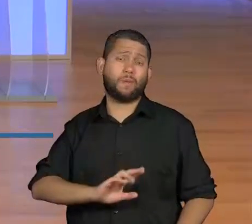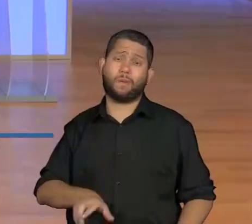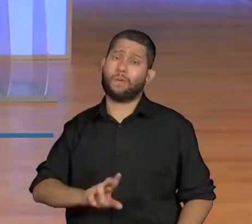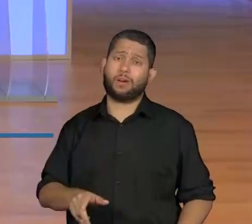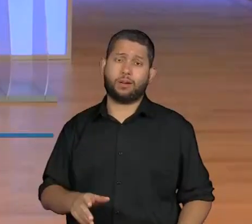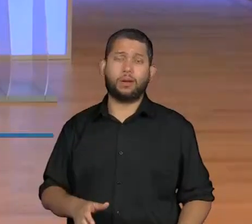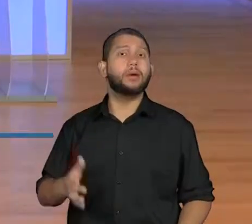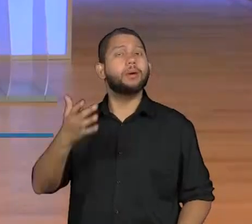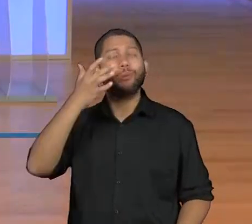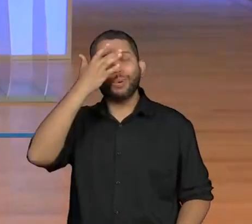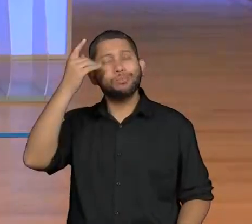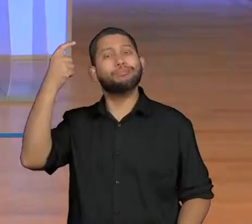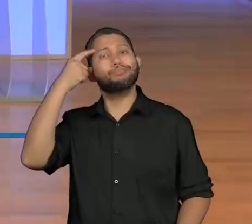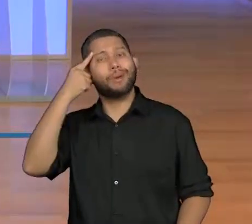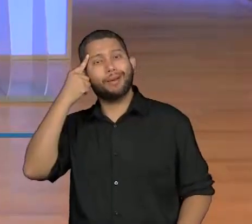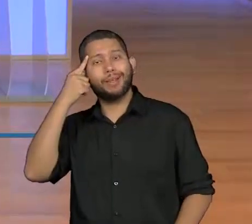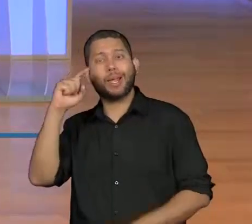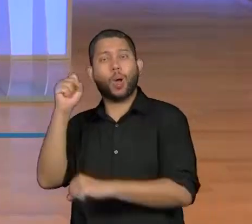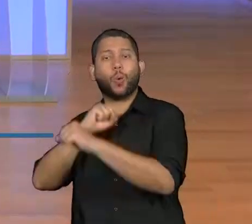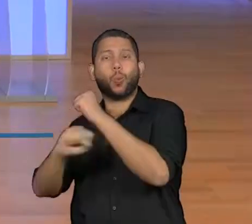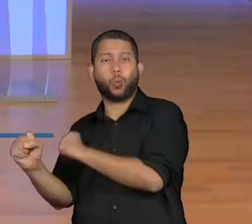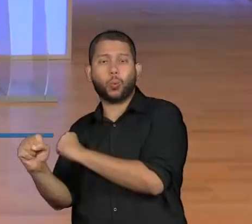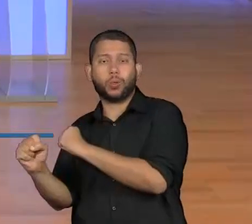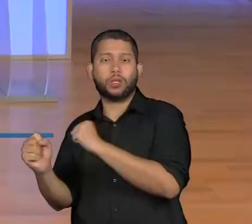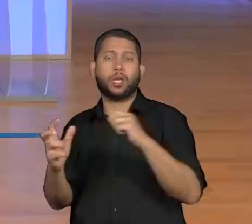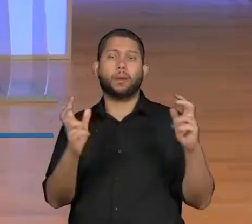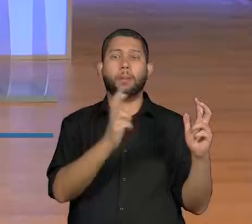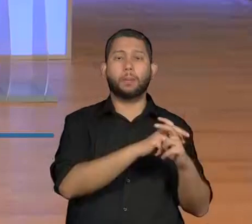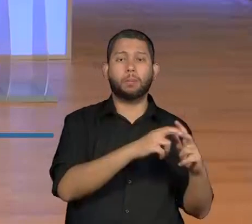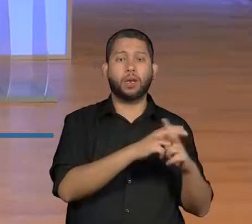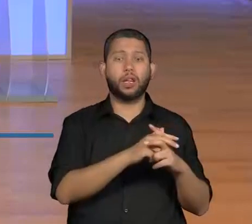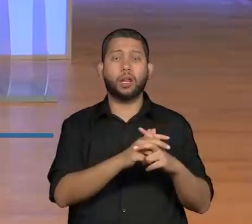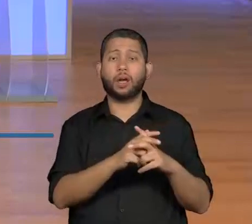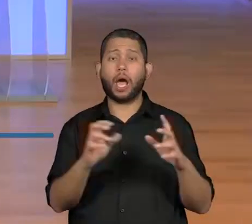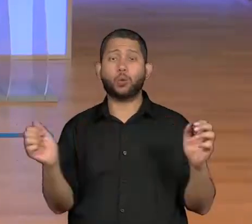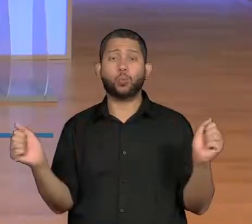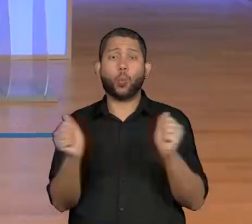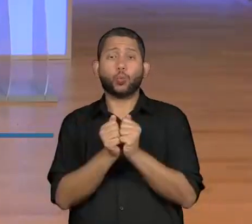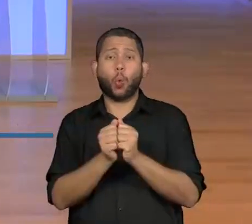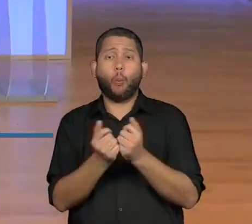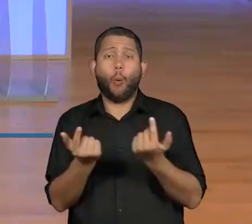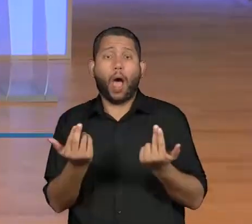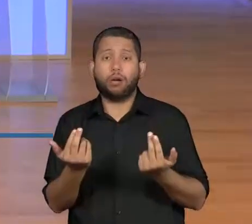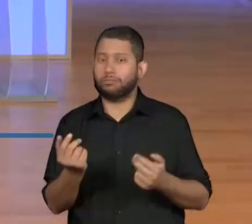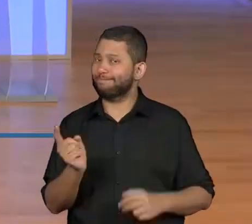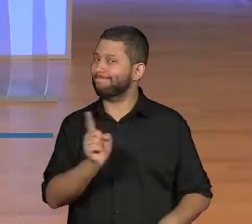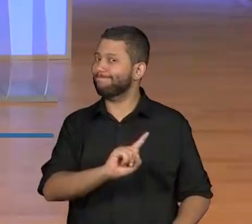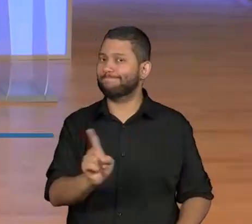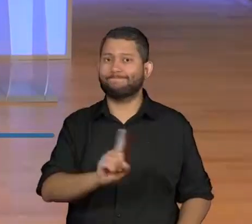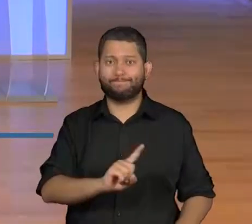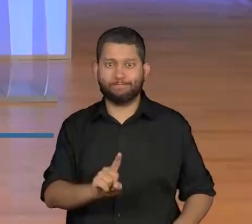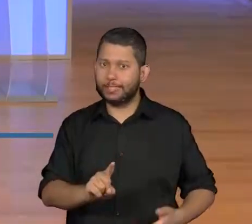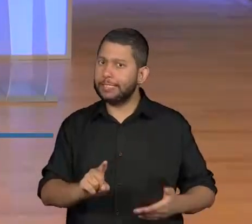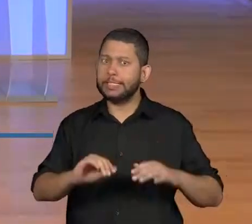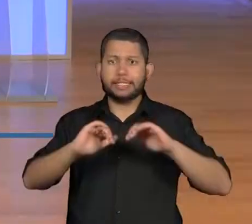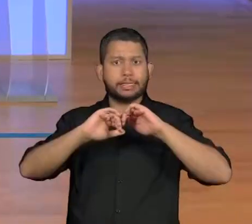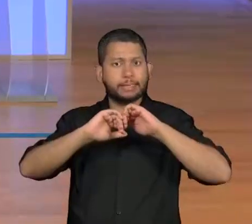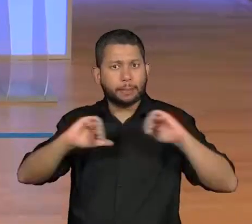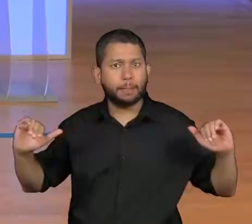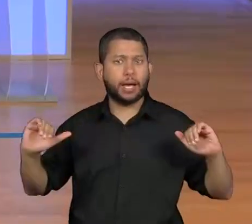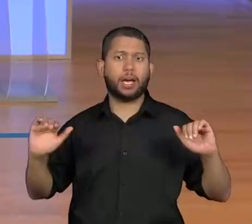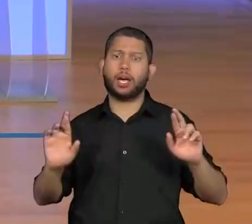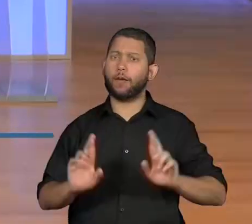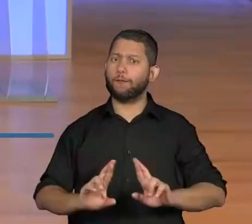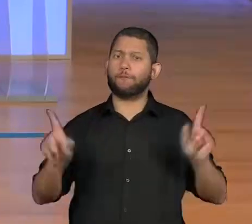é comum alguns estudantes associar luta com briga. E o objetivo da aula de hoje é a gente, de fato, separar e diferenciar, porque